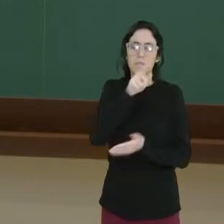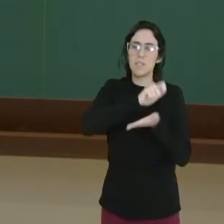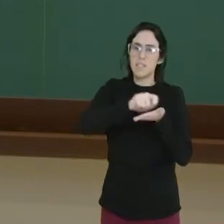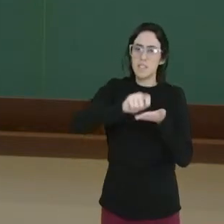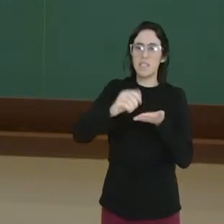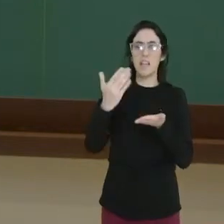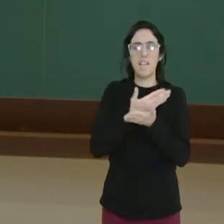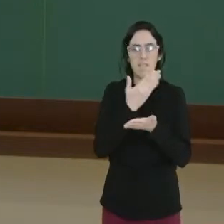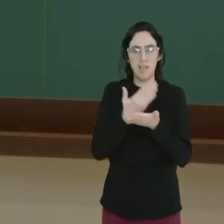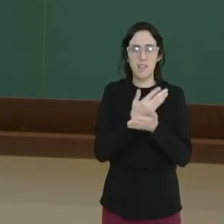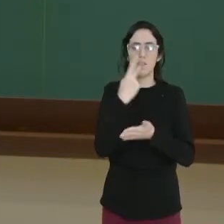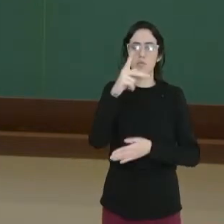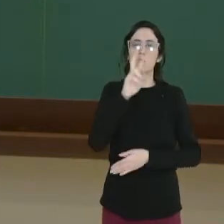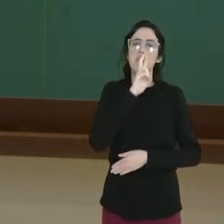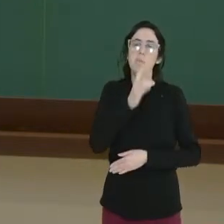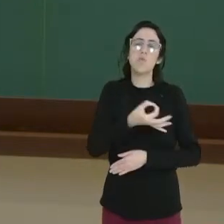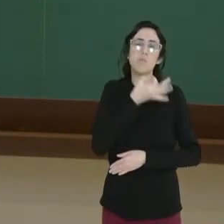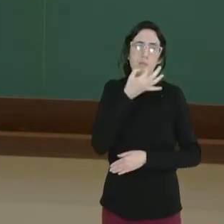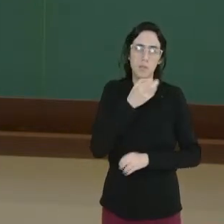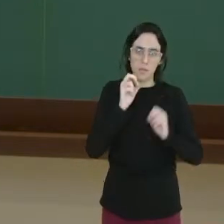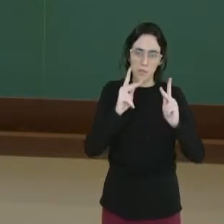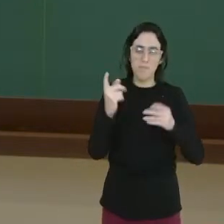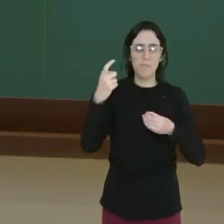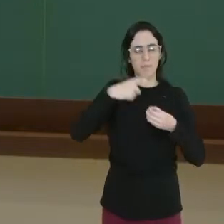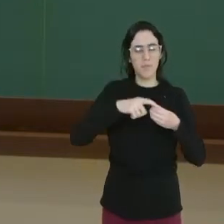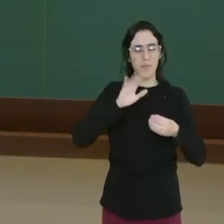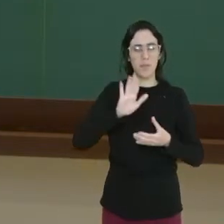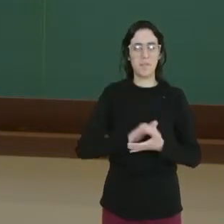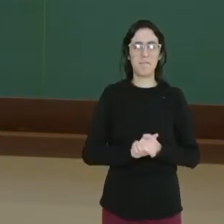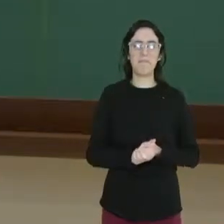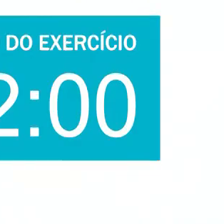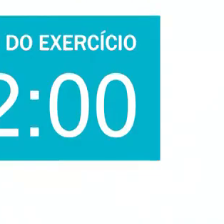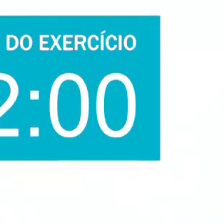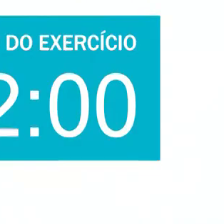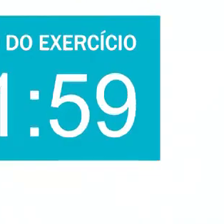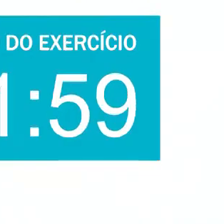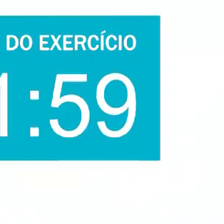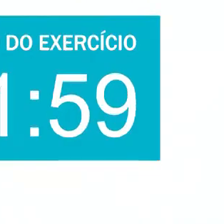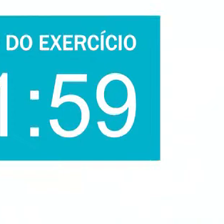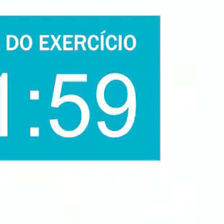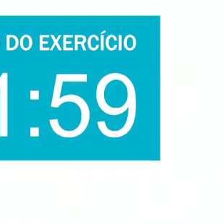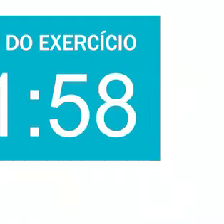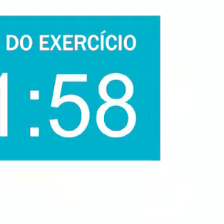no caderno também as suas conclusões e a gente já retorna.